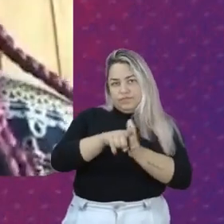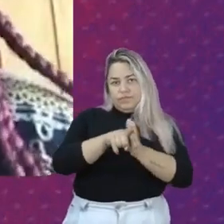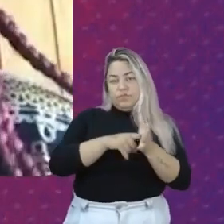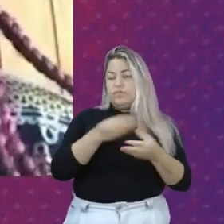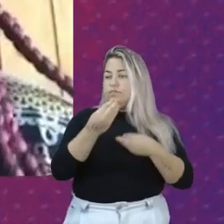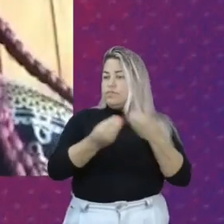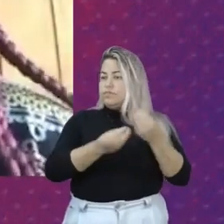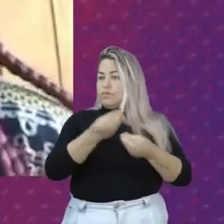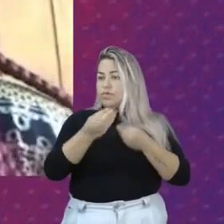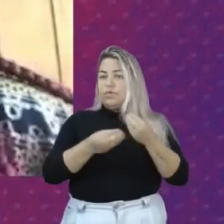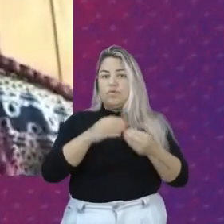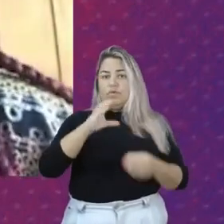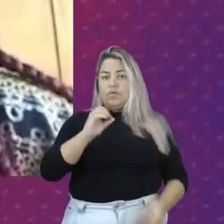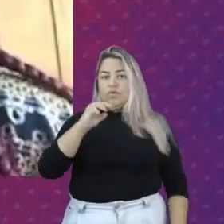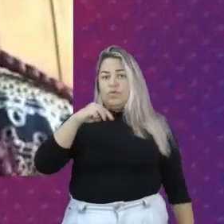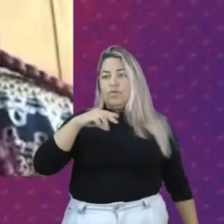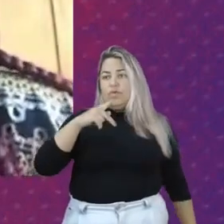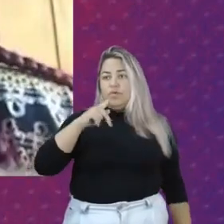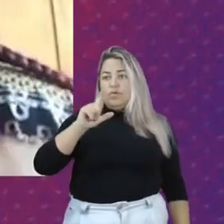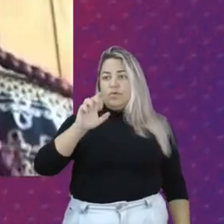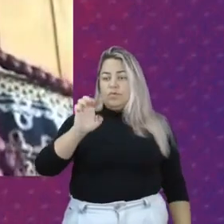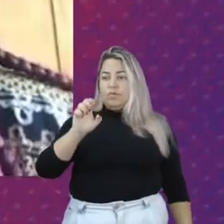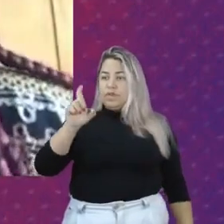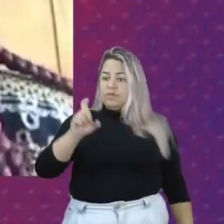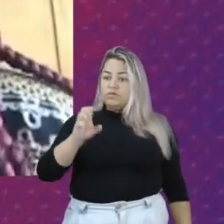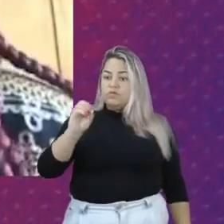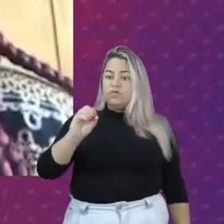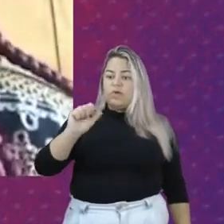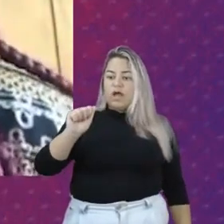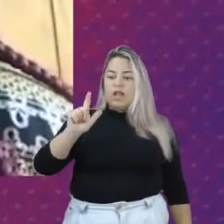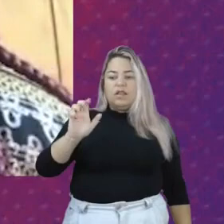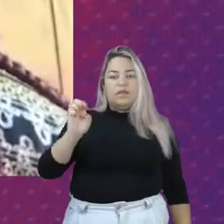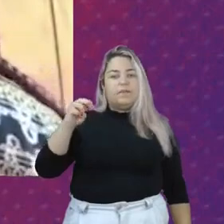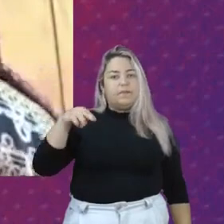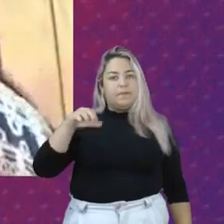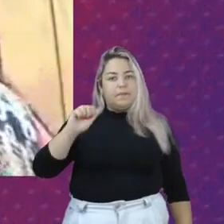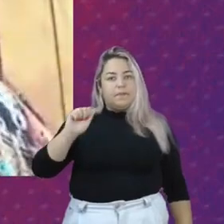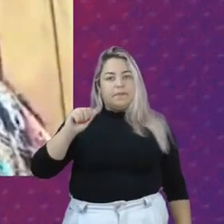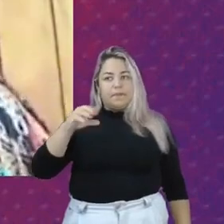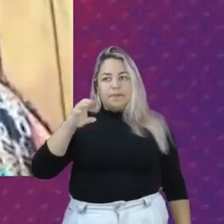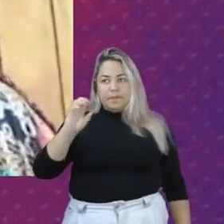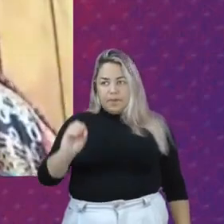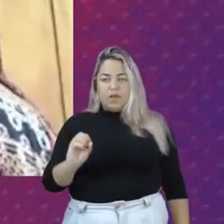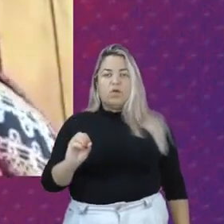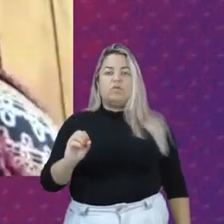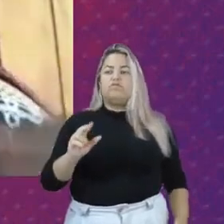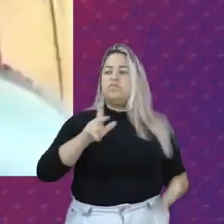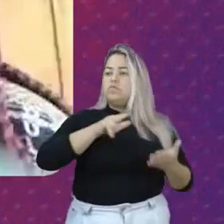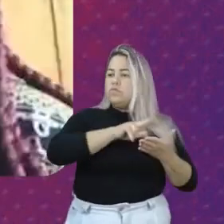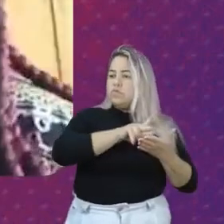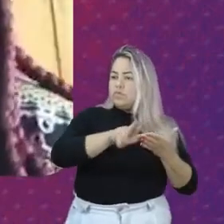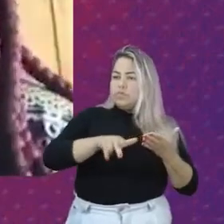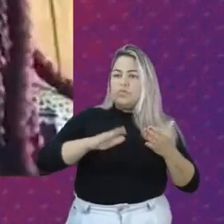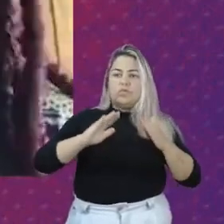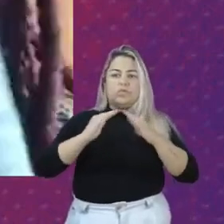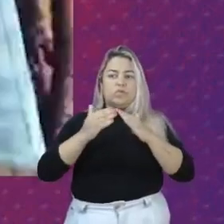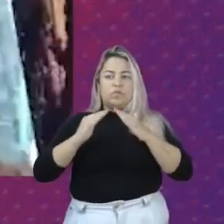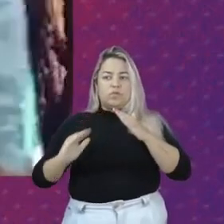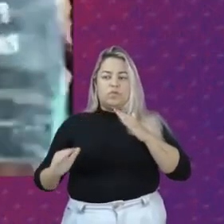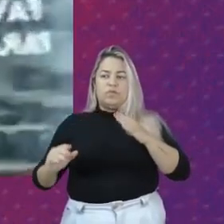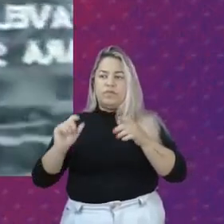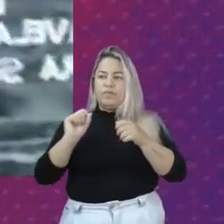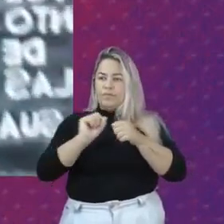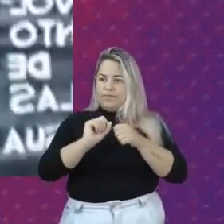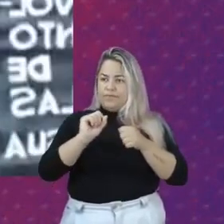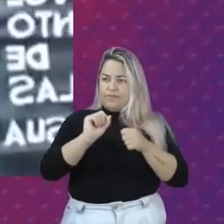como o Complexo do Alemão, que está produzindo um plano de desenvolvimento para o Alemão, como várias favelas que produziram, quero